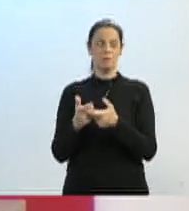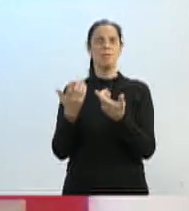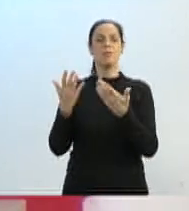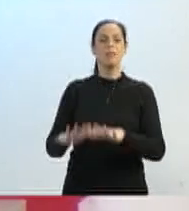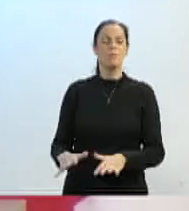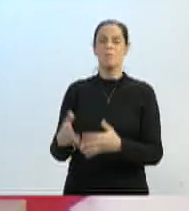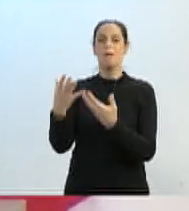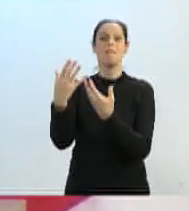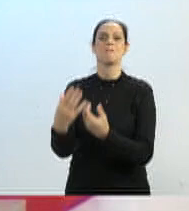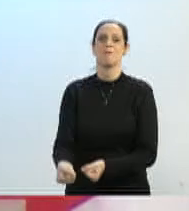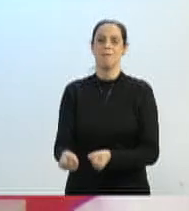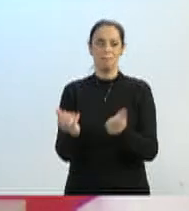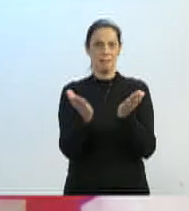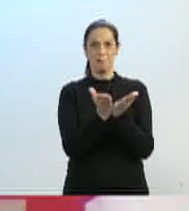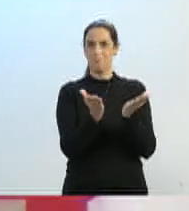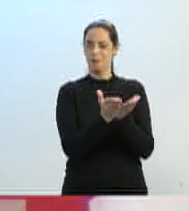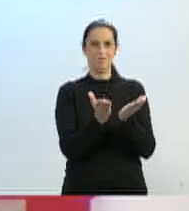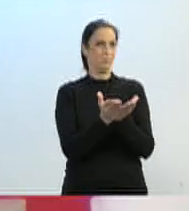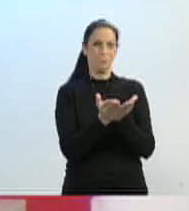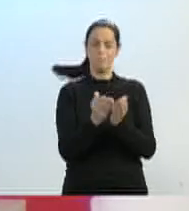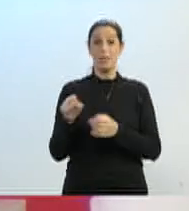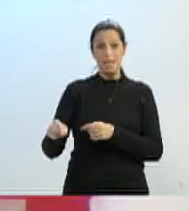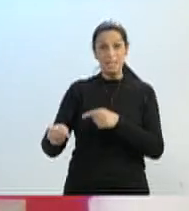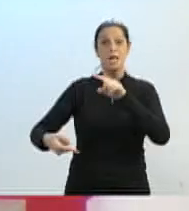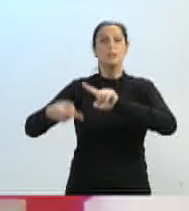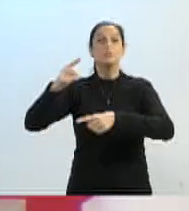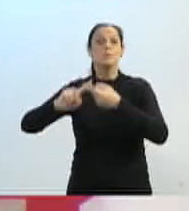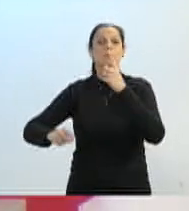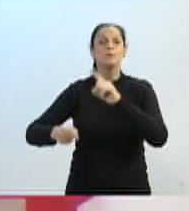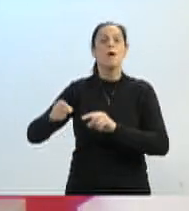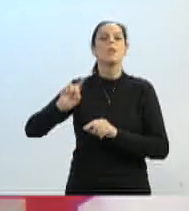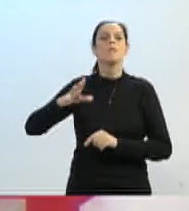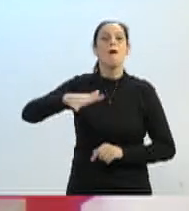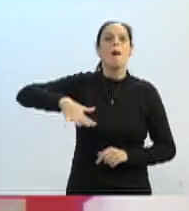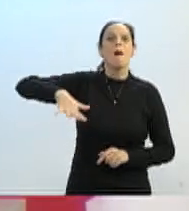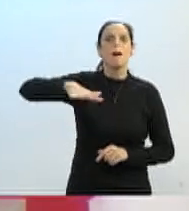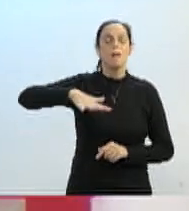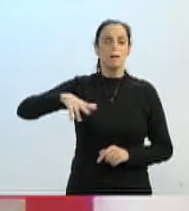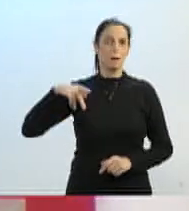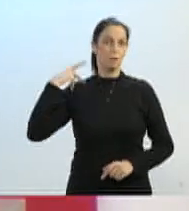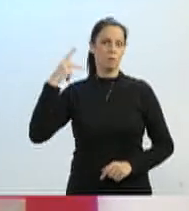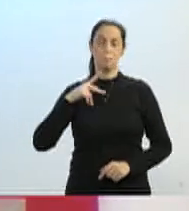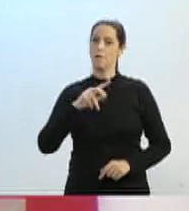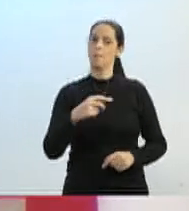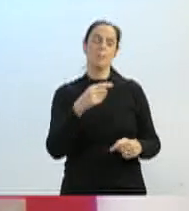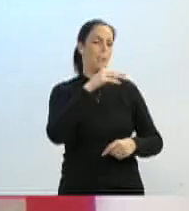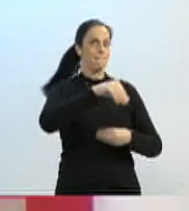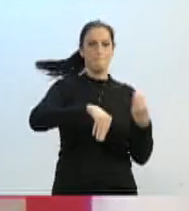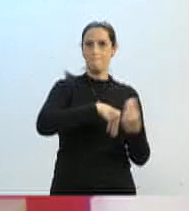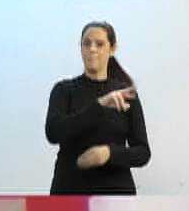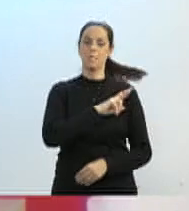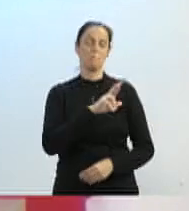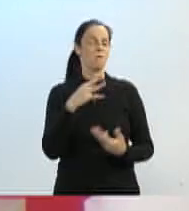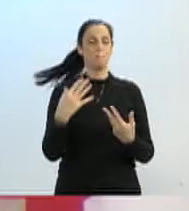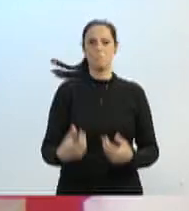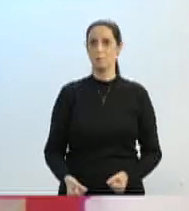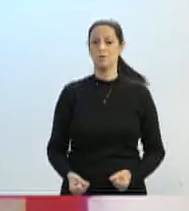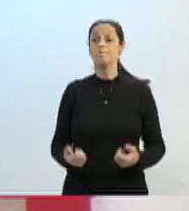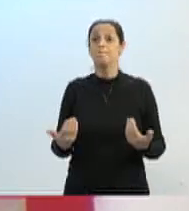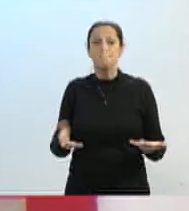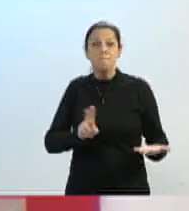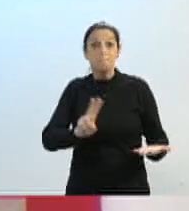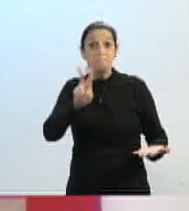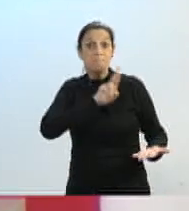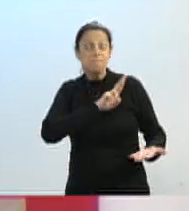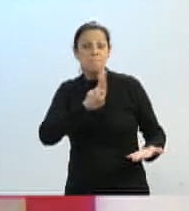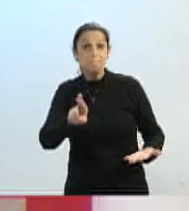cristianismo, pois a discussão, segundo eles, ocorre no campo político e não religioso. Sendo assim, os valores religiosos não devem